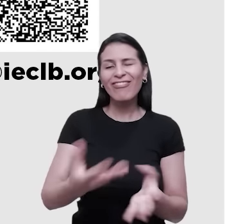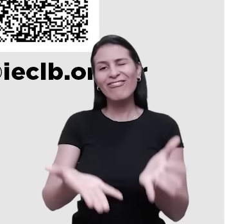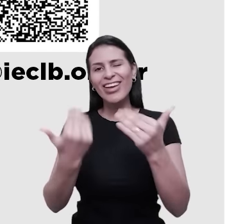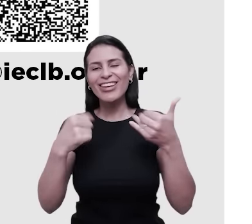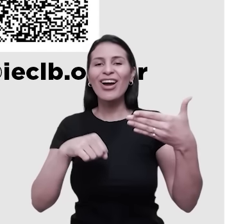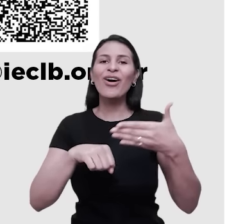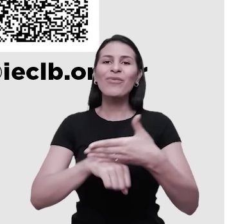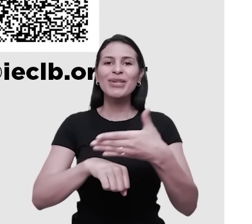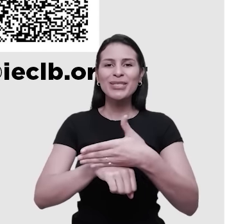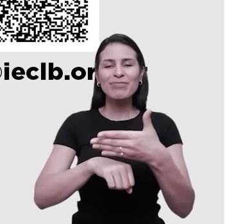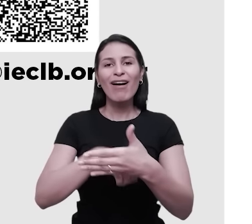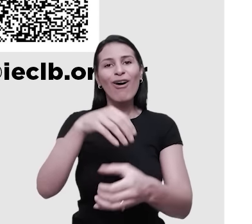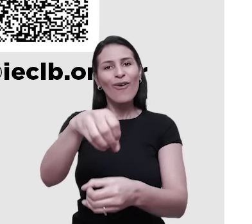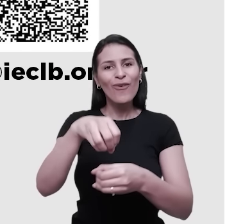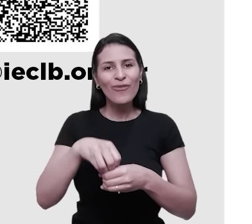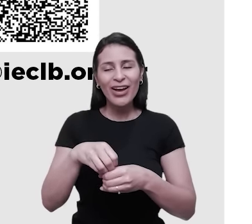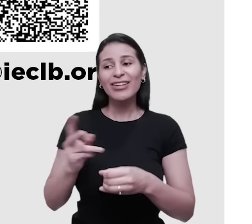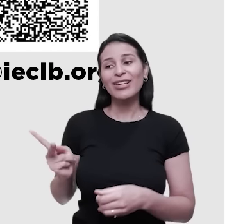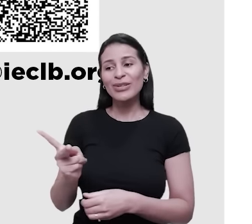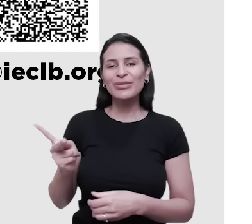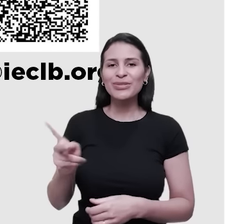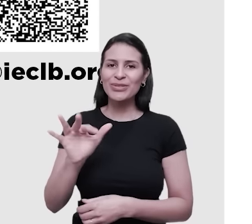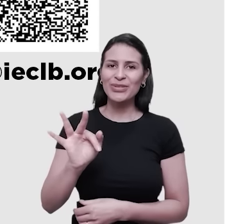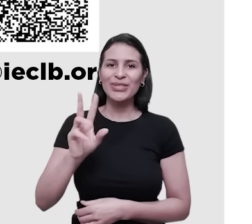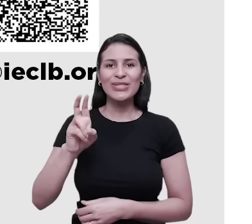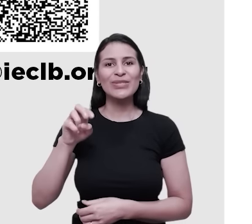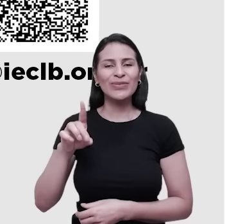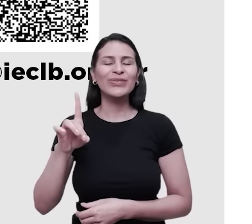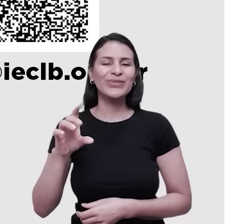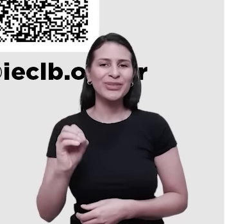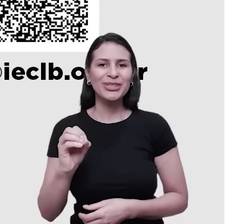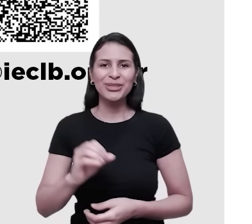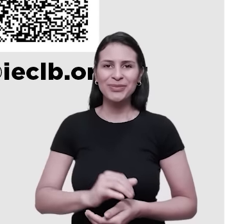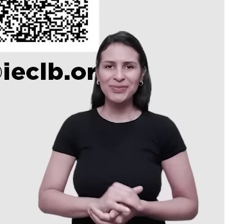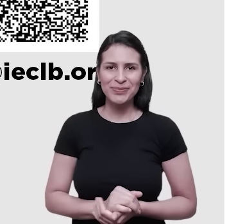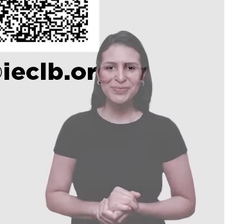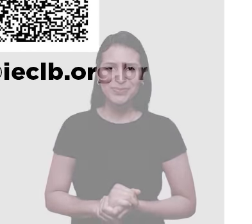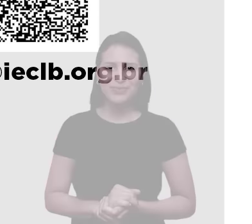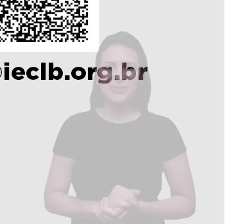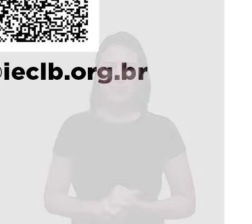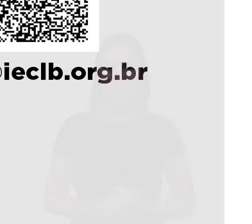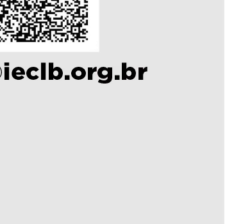Missão no Exterior, Irmã Doraci Edinger, e ao Fundo para a Promoção do Ecumenismo.